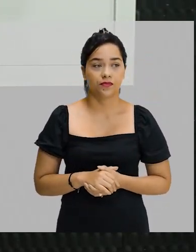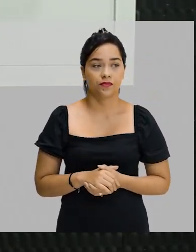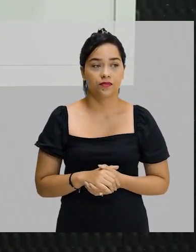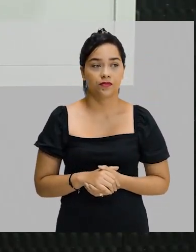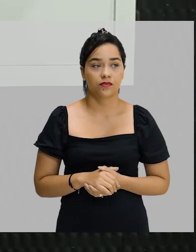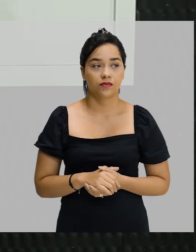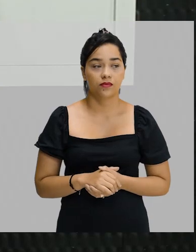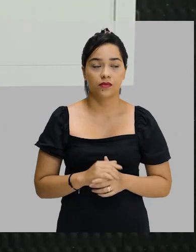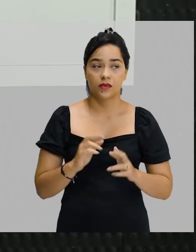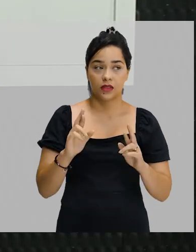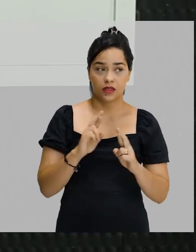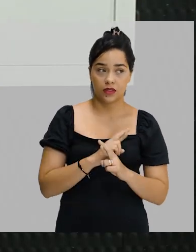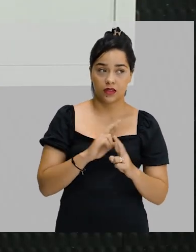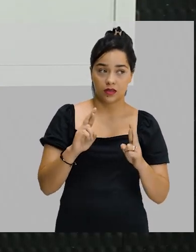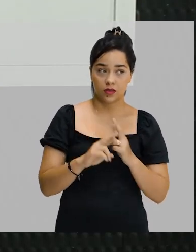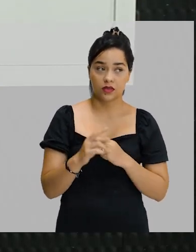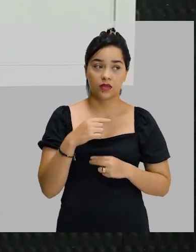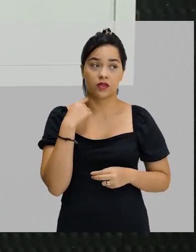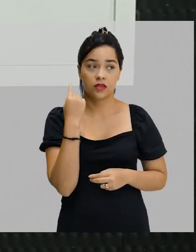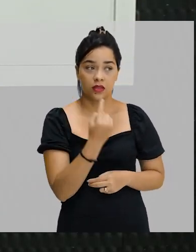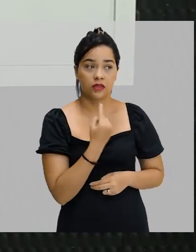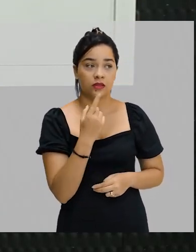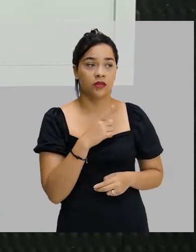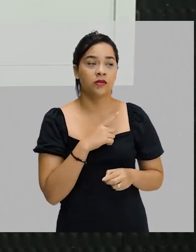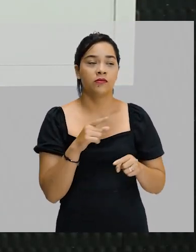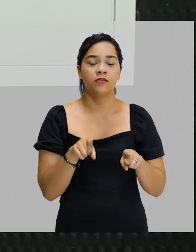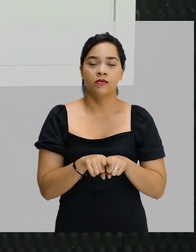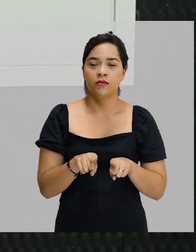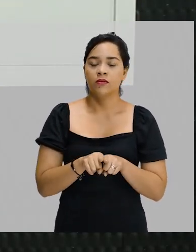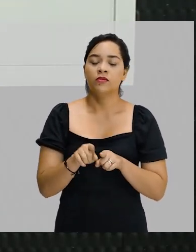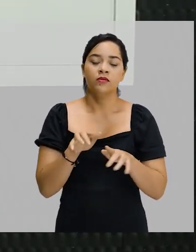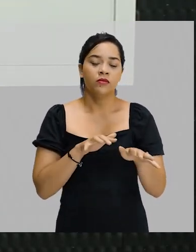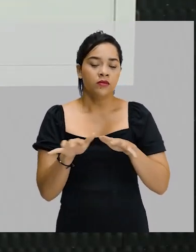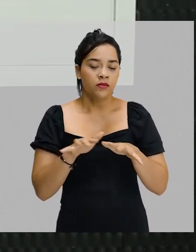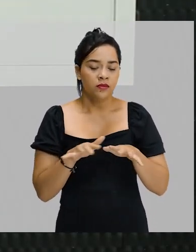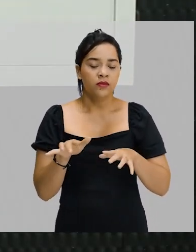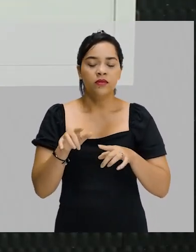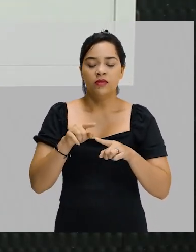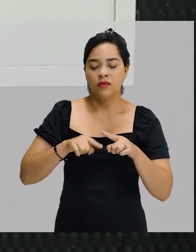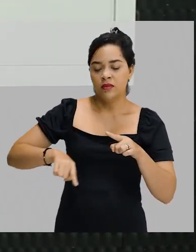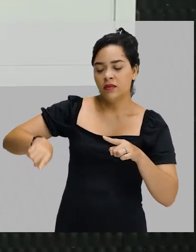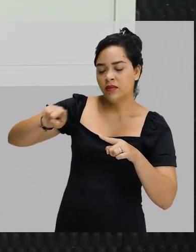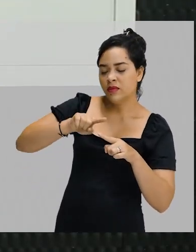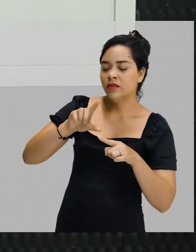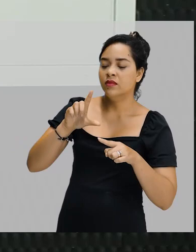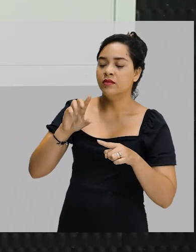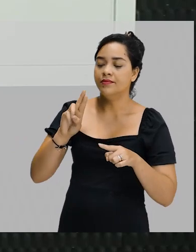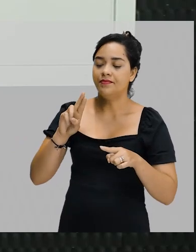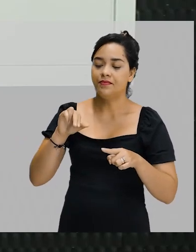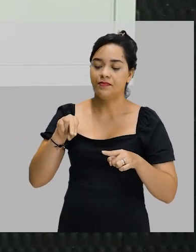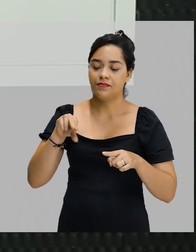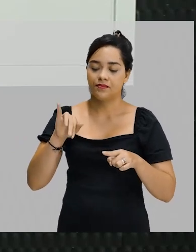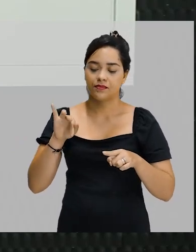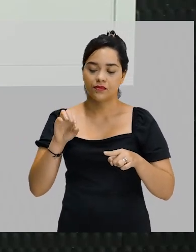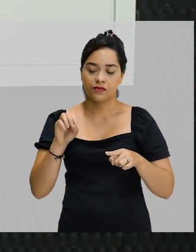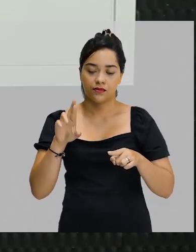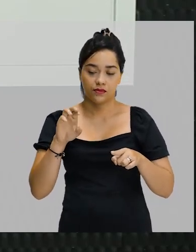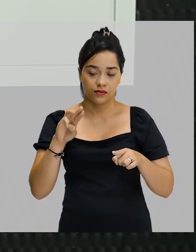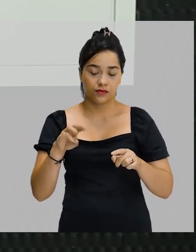Então essas são as relações que nós vamos ter. Além disso, como o movimento ele é circular, uniforme, nós podemos